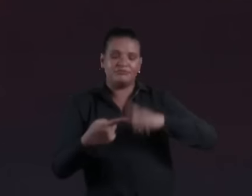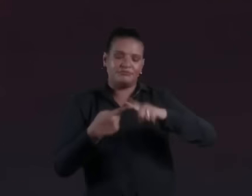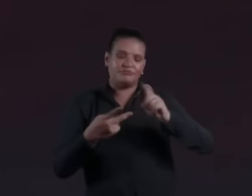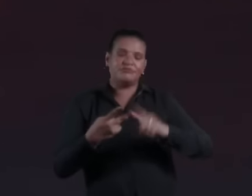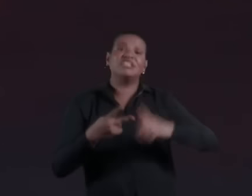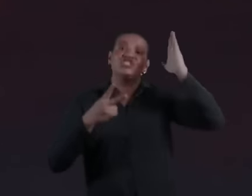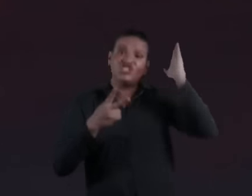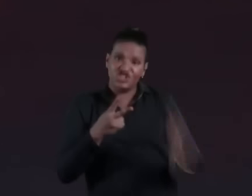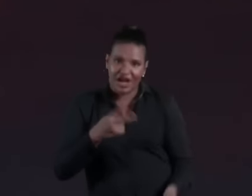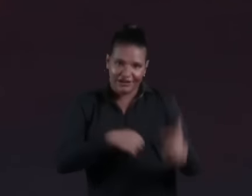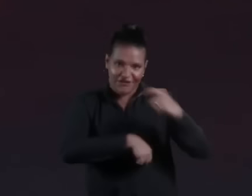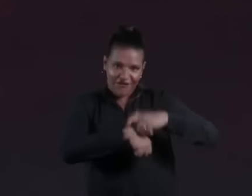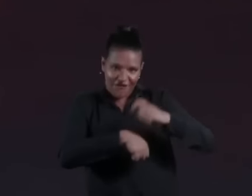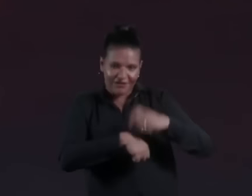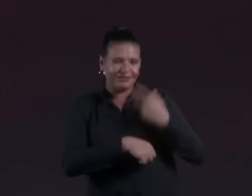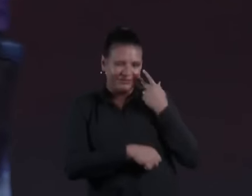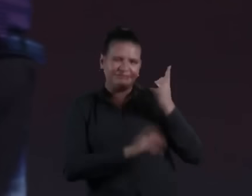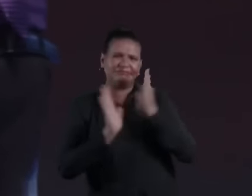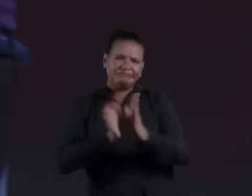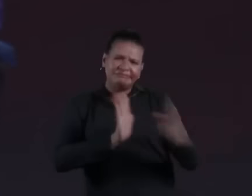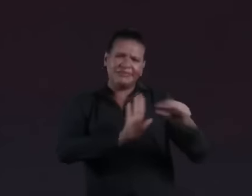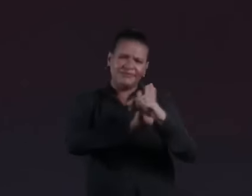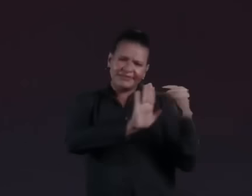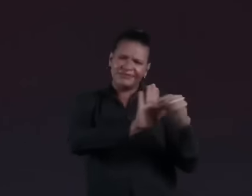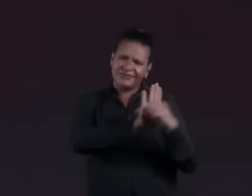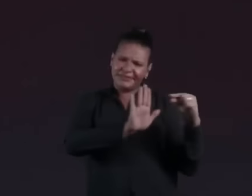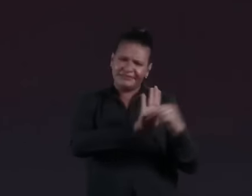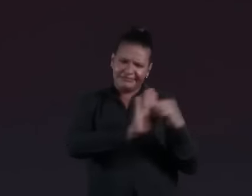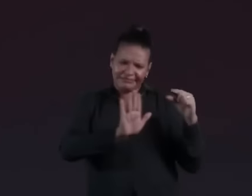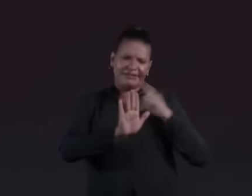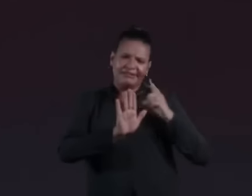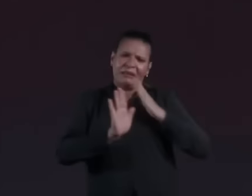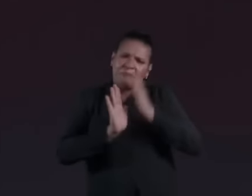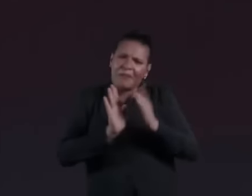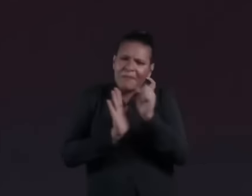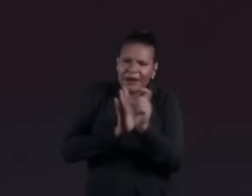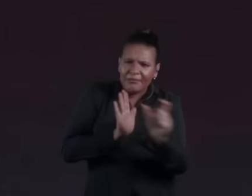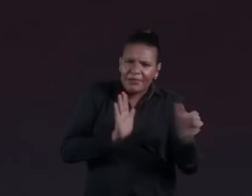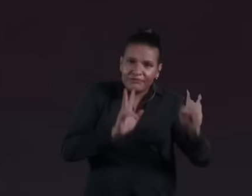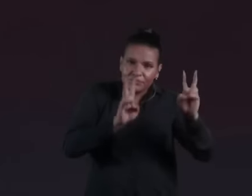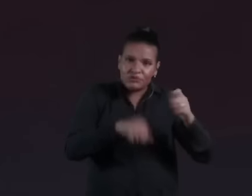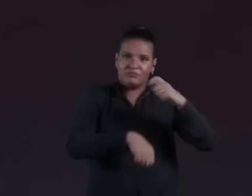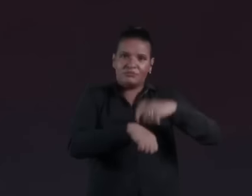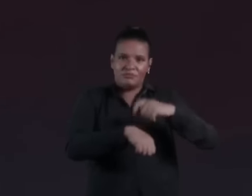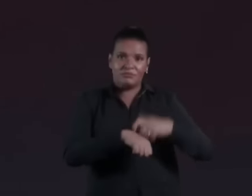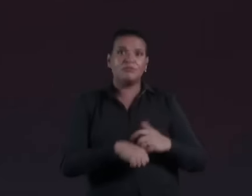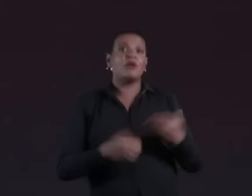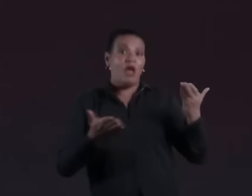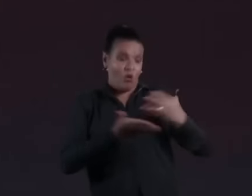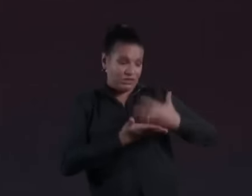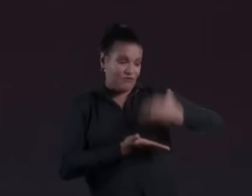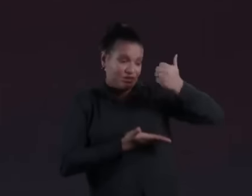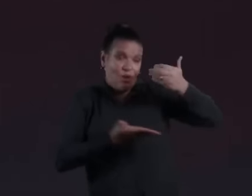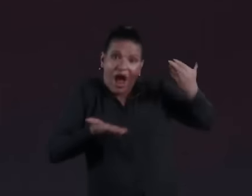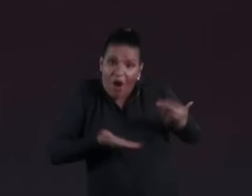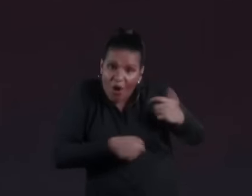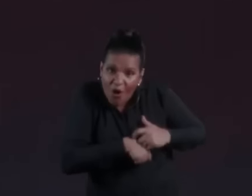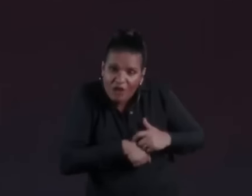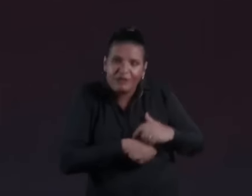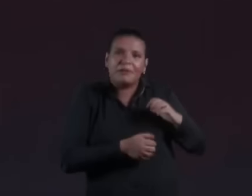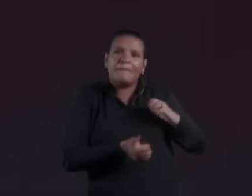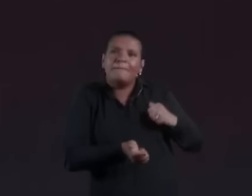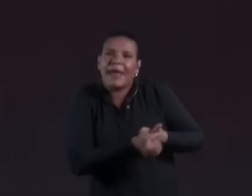diga hora depois ele diz a nossa salvação está agora diga tempo mais